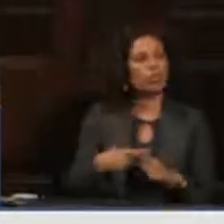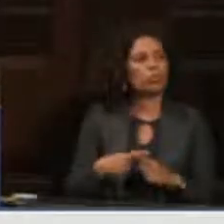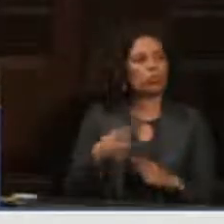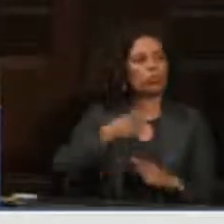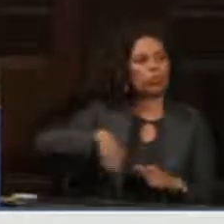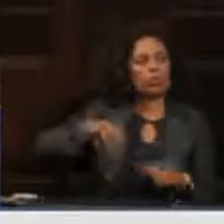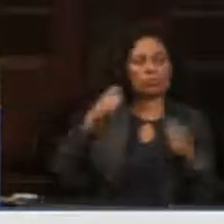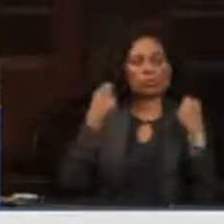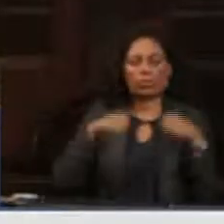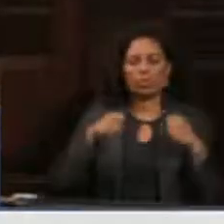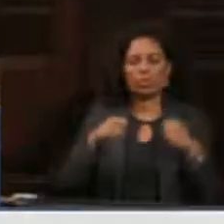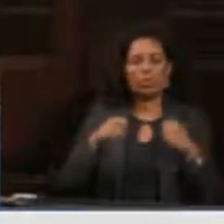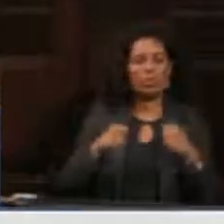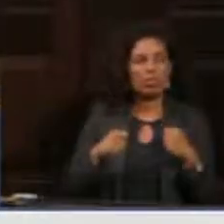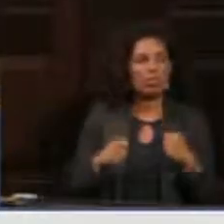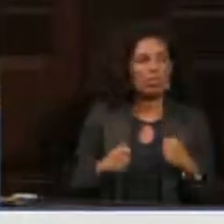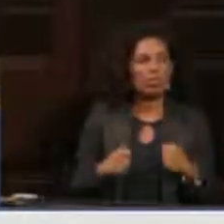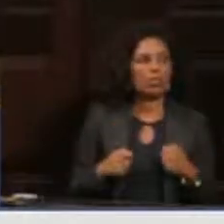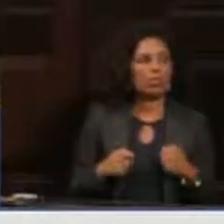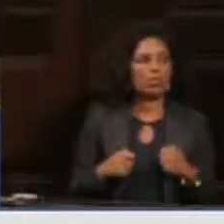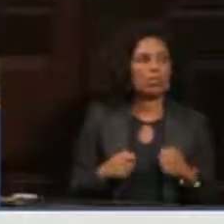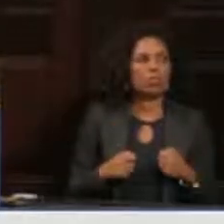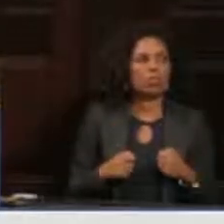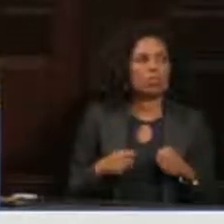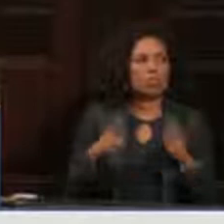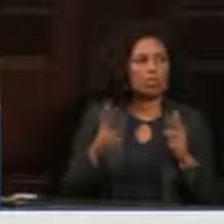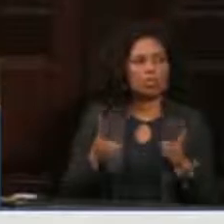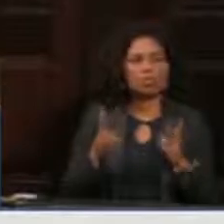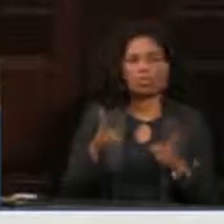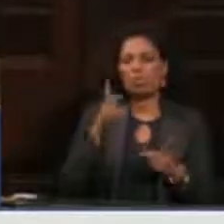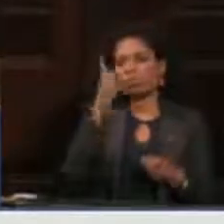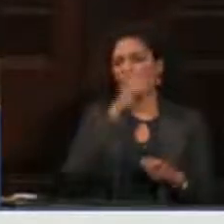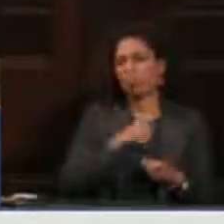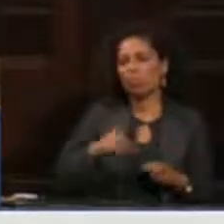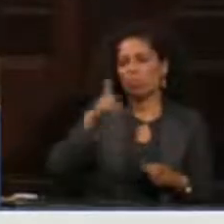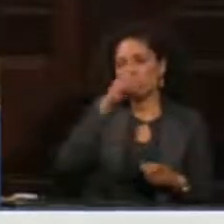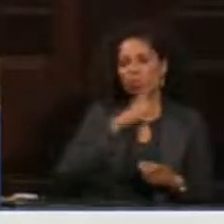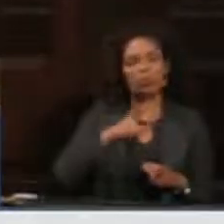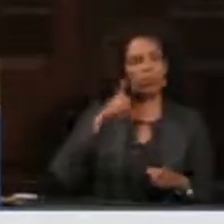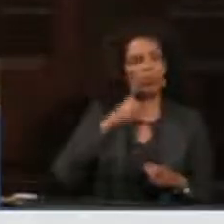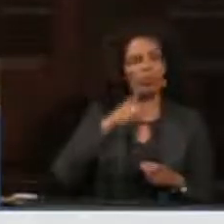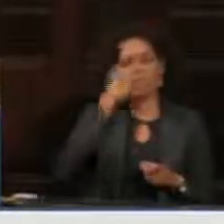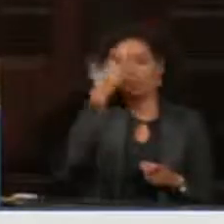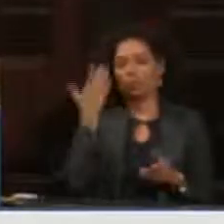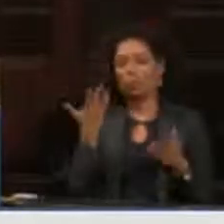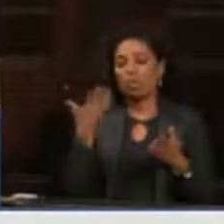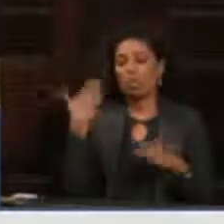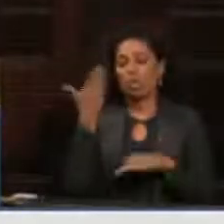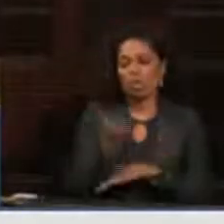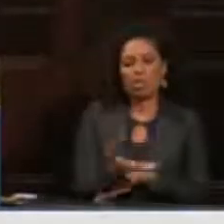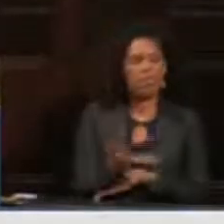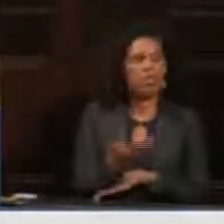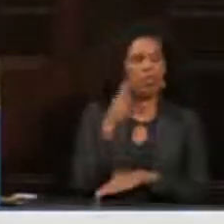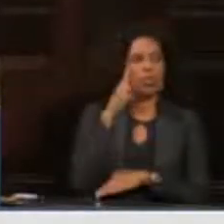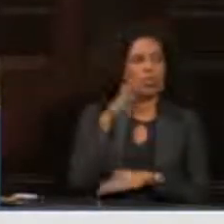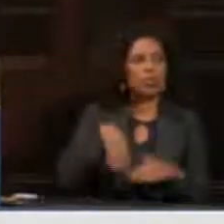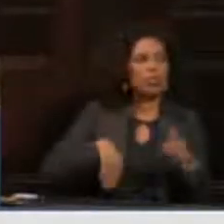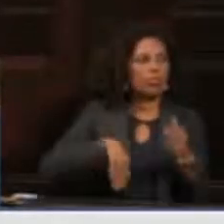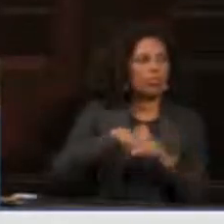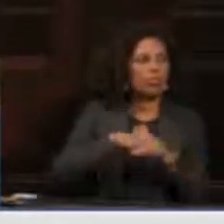precisa garantir que sempre aos domingos as famílias ou qualquer pessoa que queira ir ao Maracanã torcer